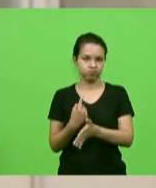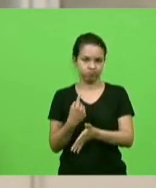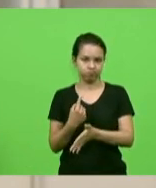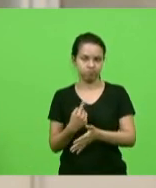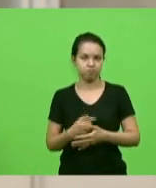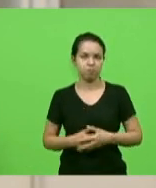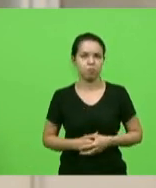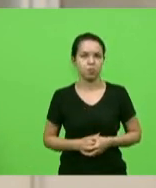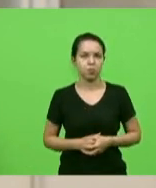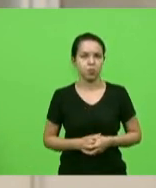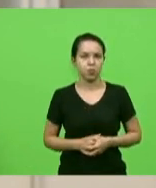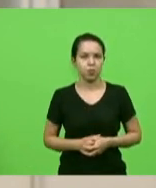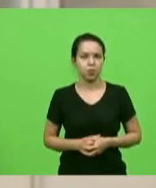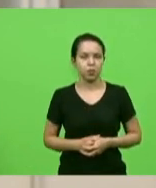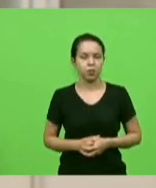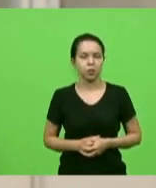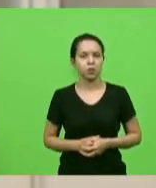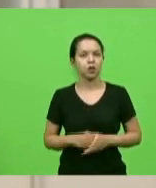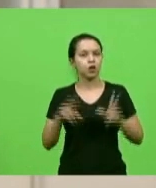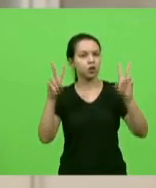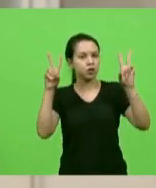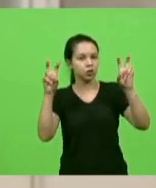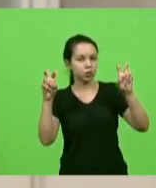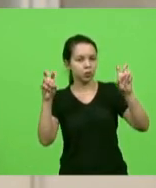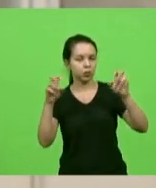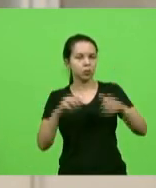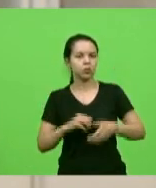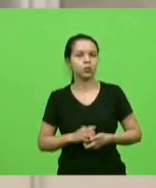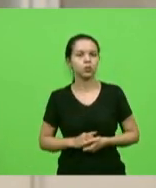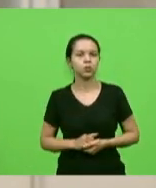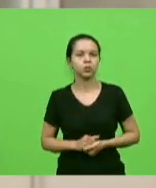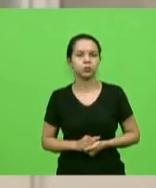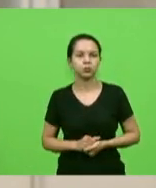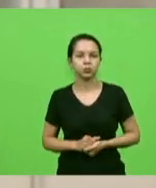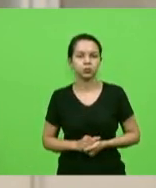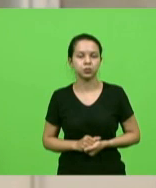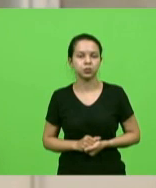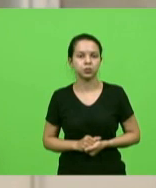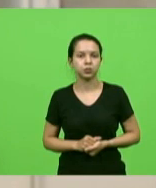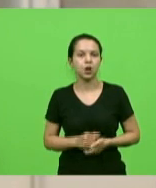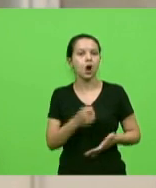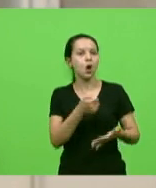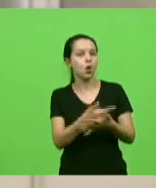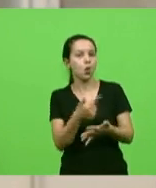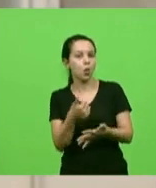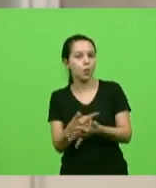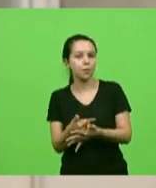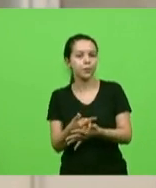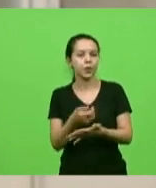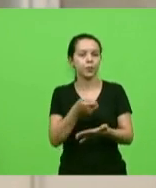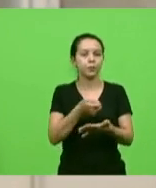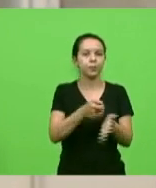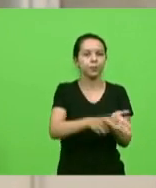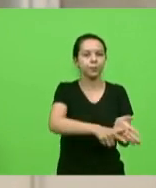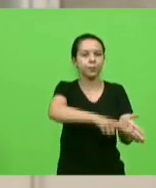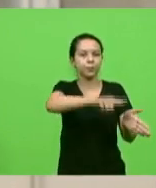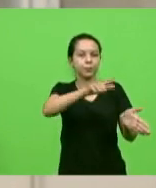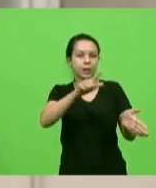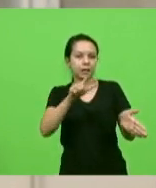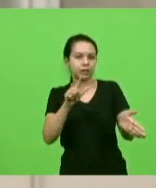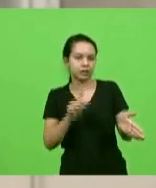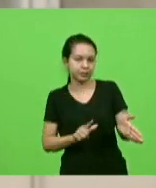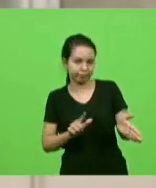pele se exatamente acerca da compra do pagamento